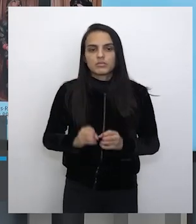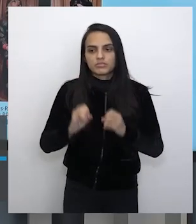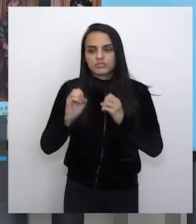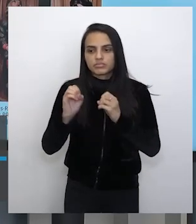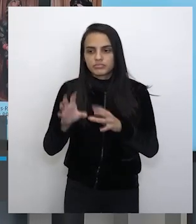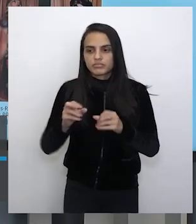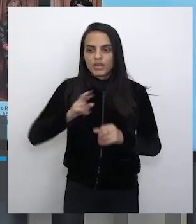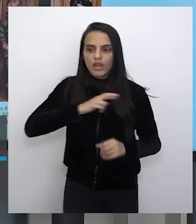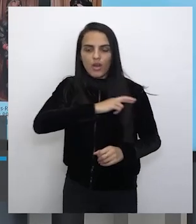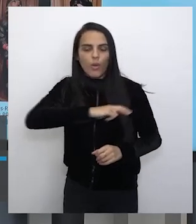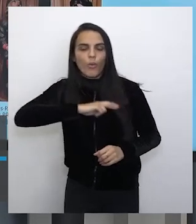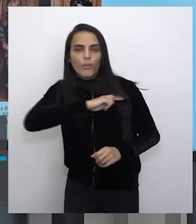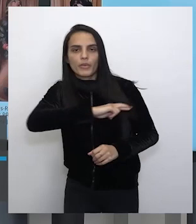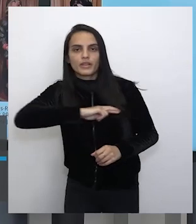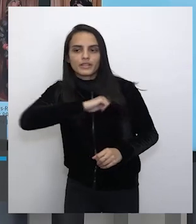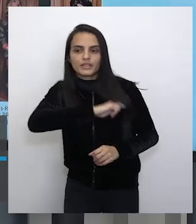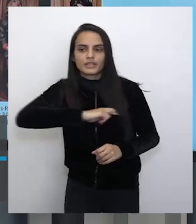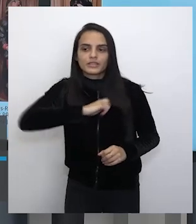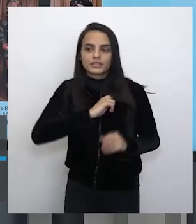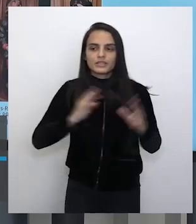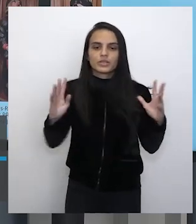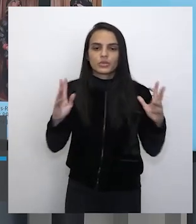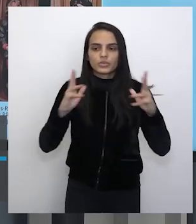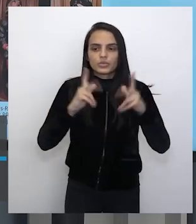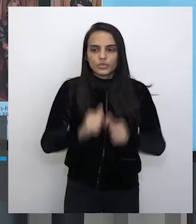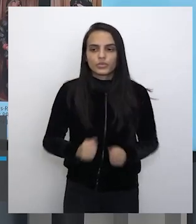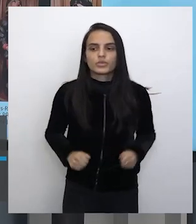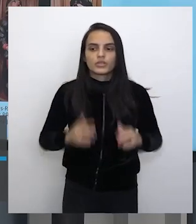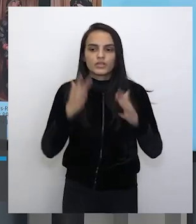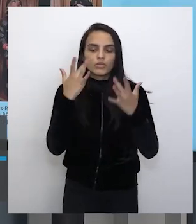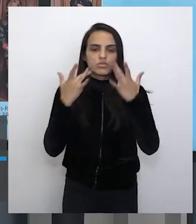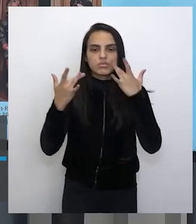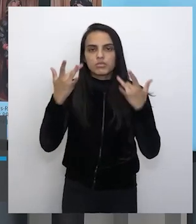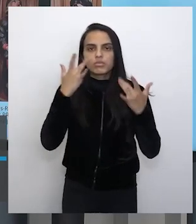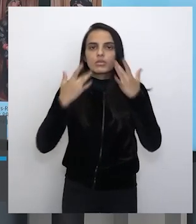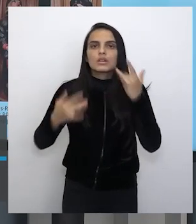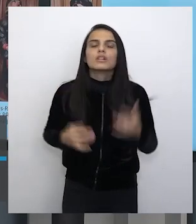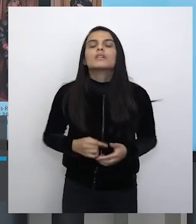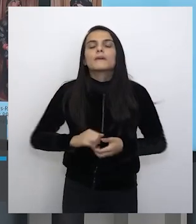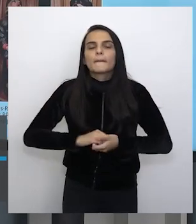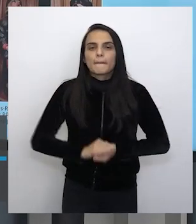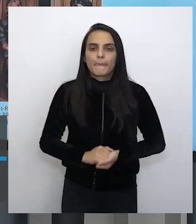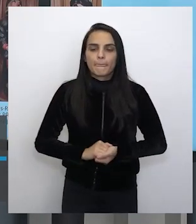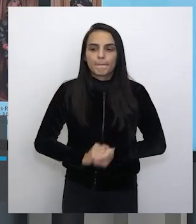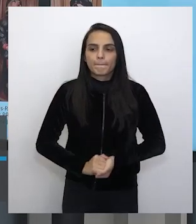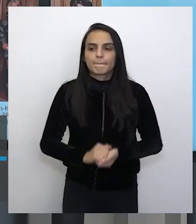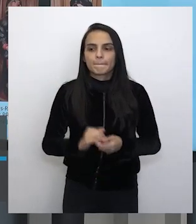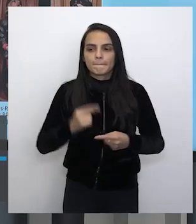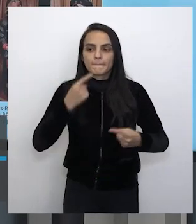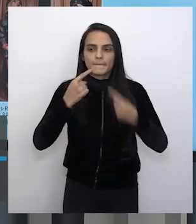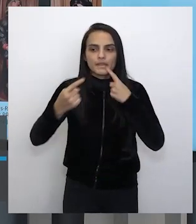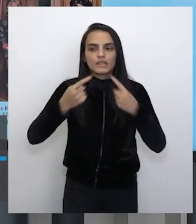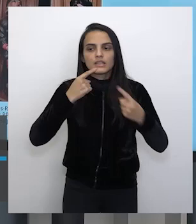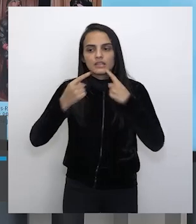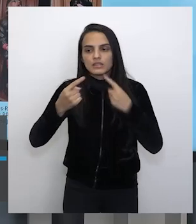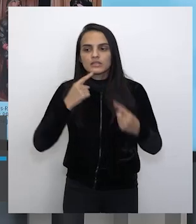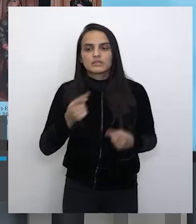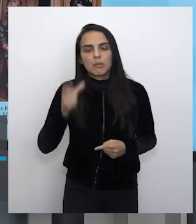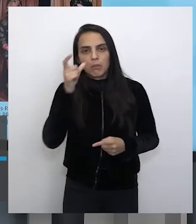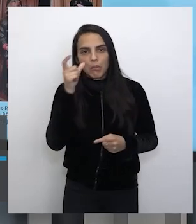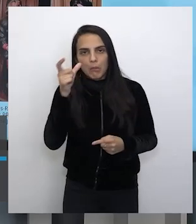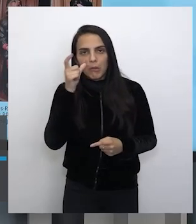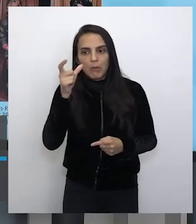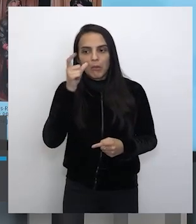romântica, né, a toda essa ação teatral acontecendo em volta deles, tá bom? Mas os diálogos são muito interessantes, né? São